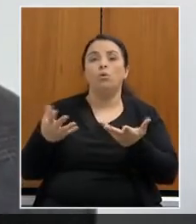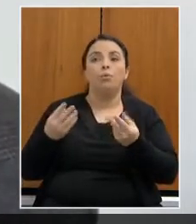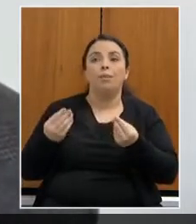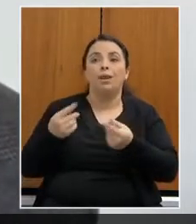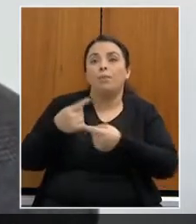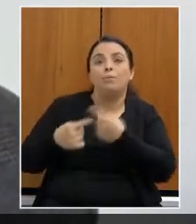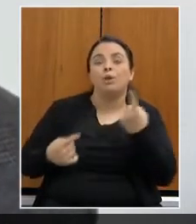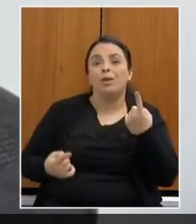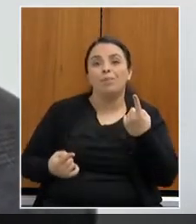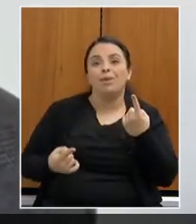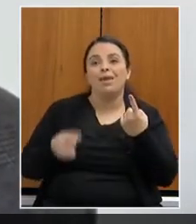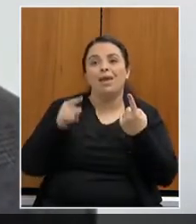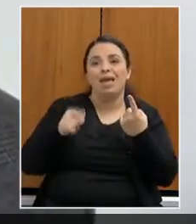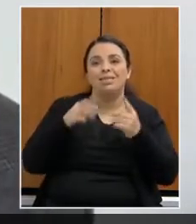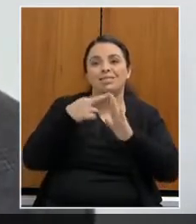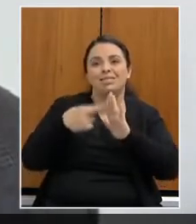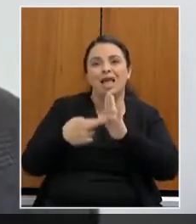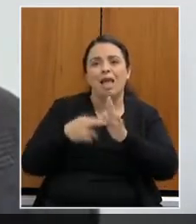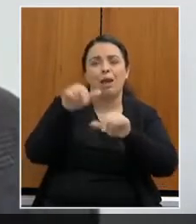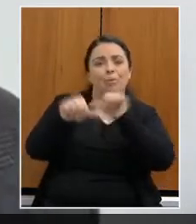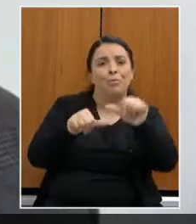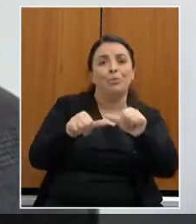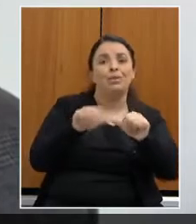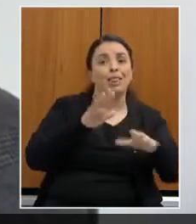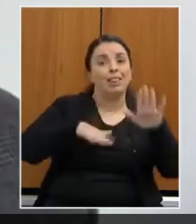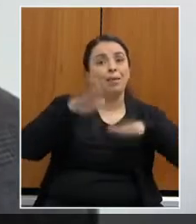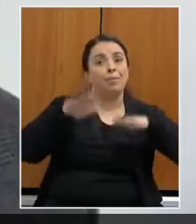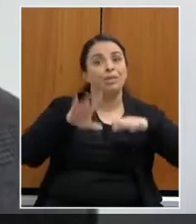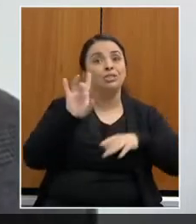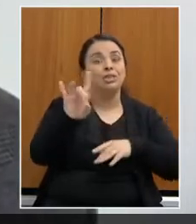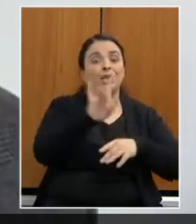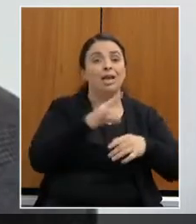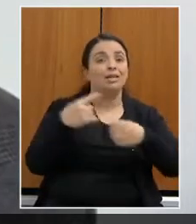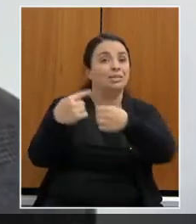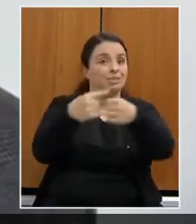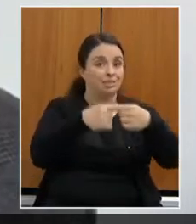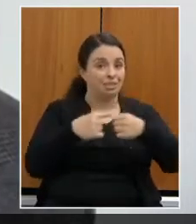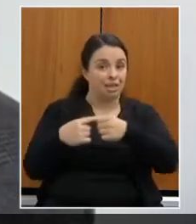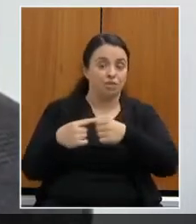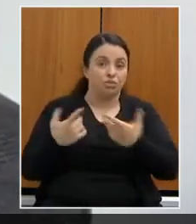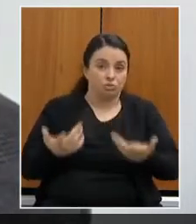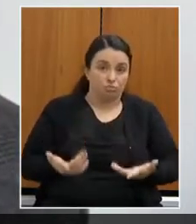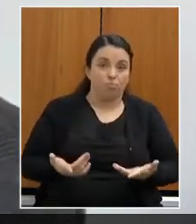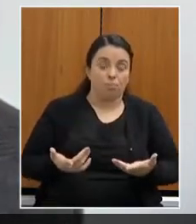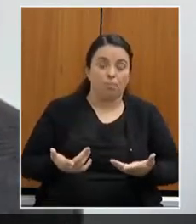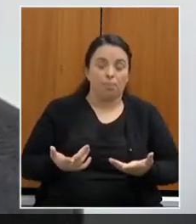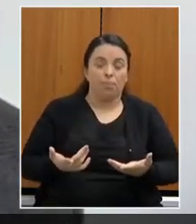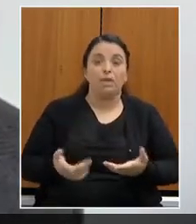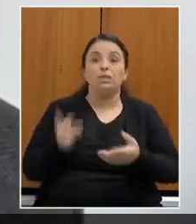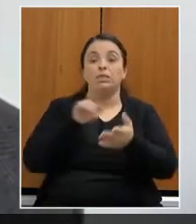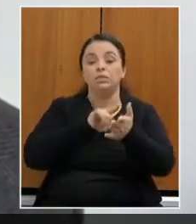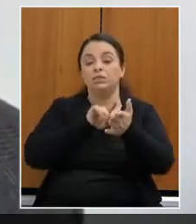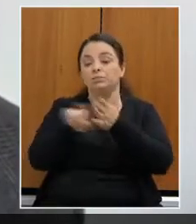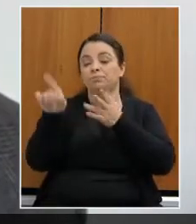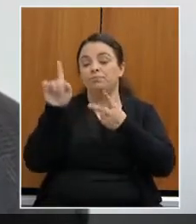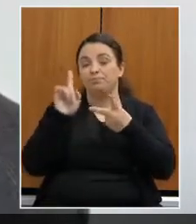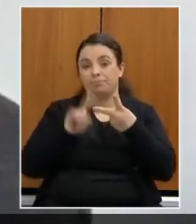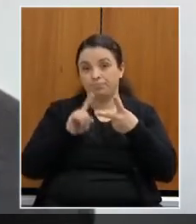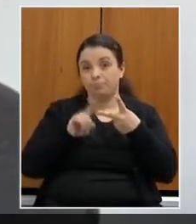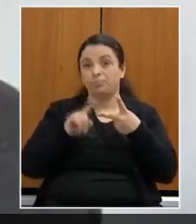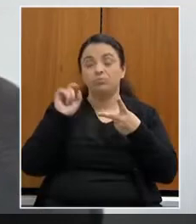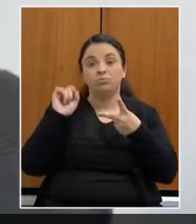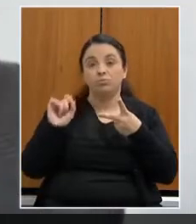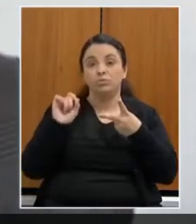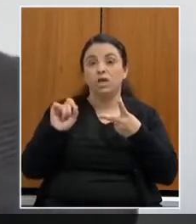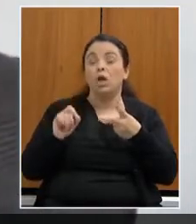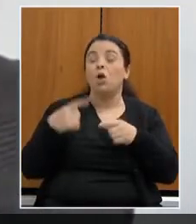proibir essa prática se também é competência do senhor isso segunda pergunta é por que que